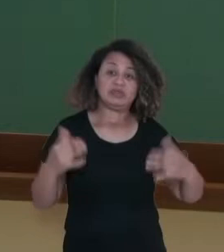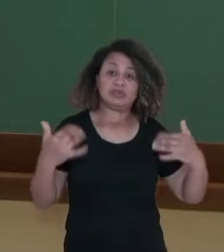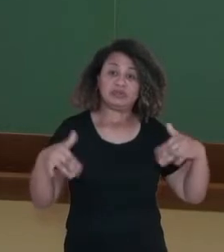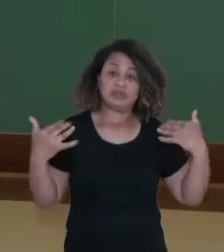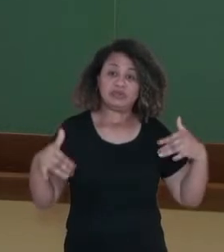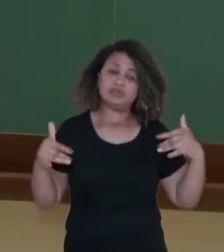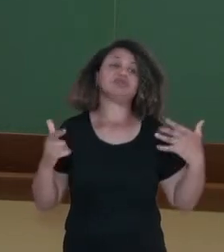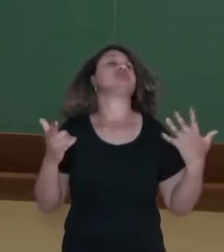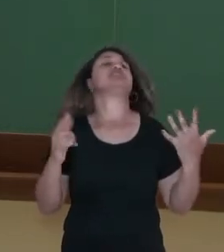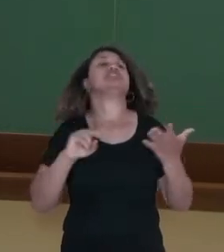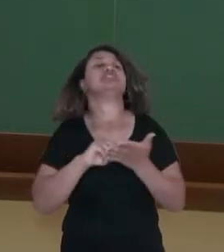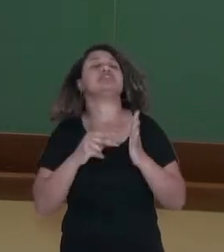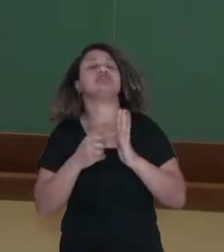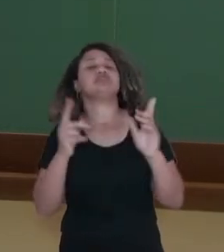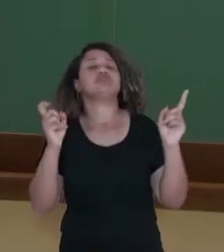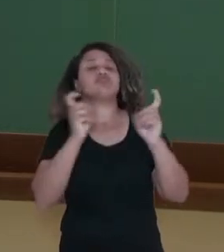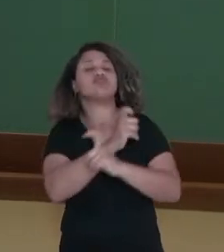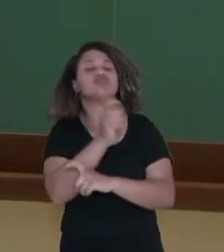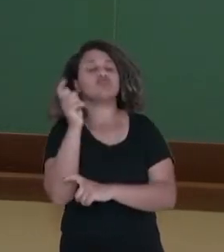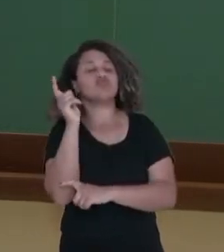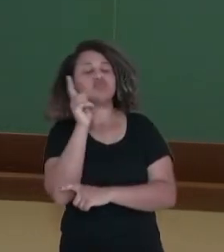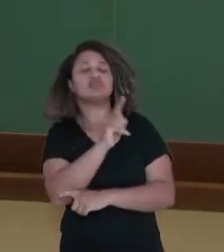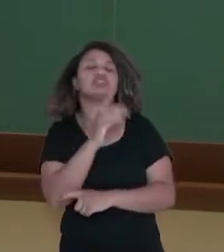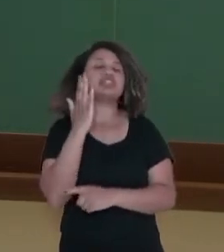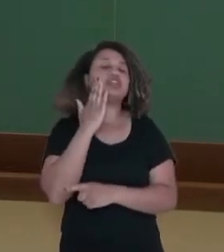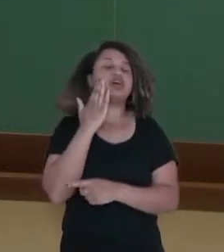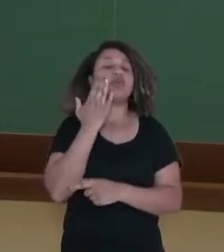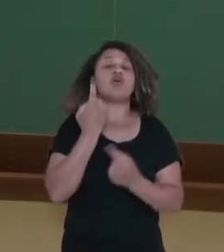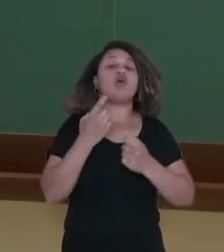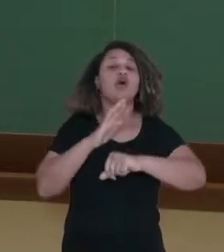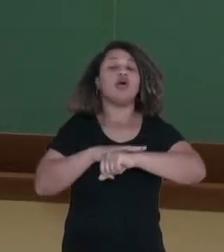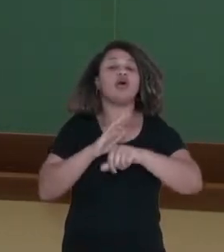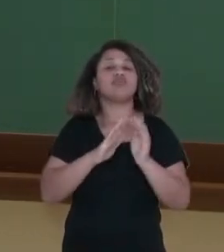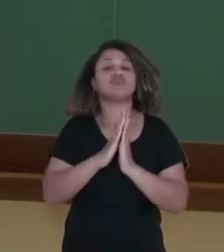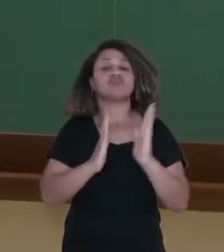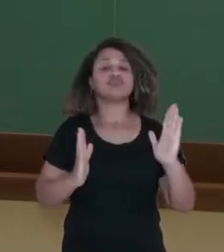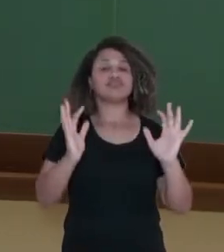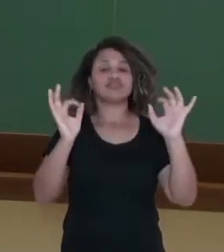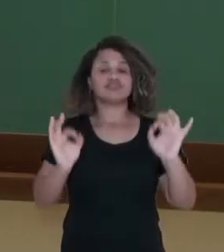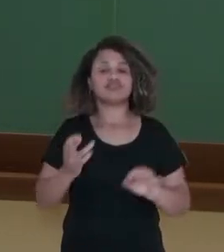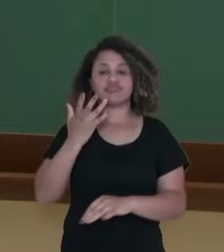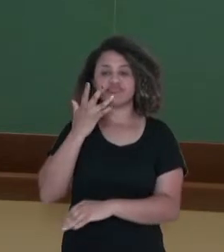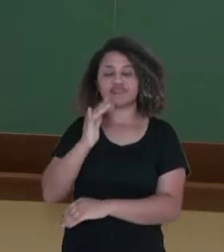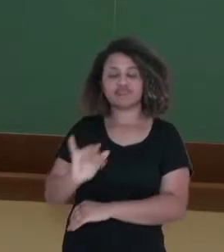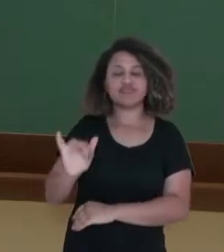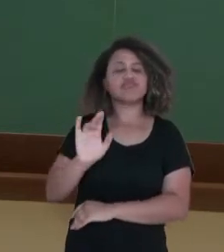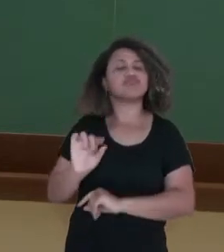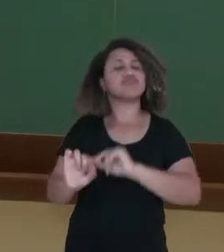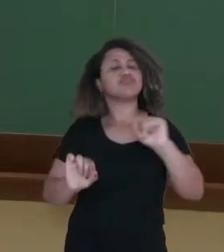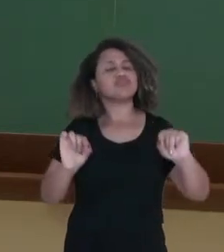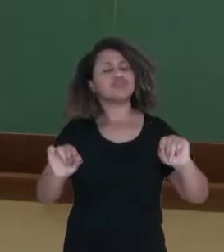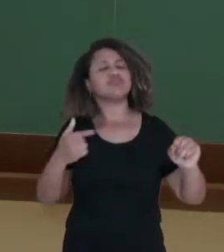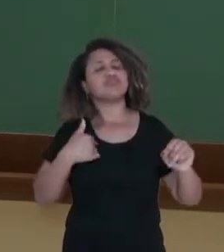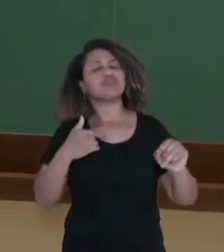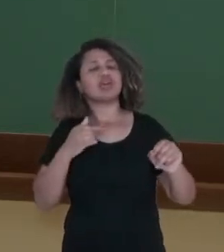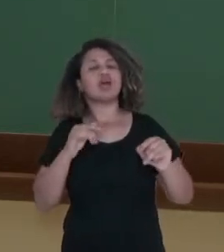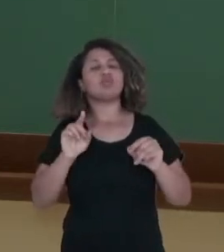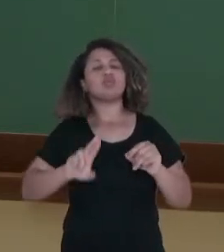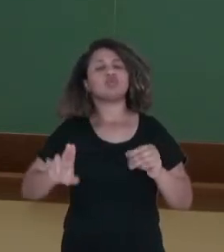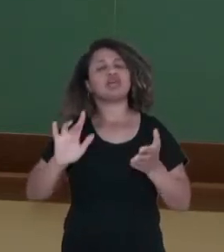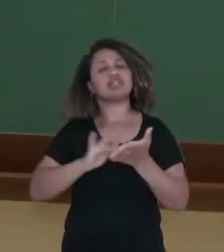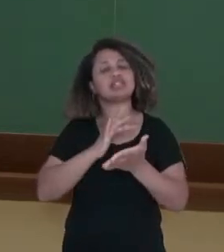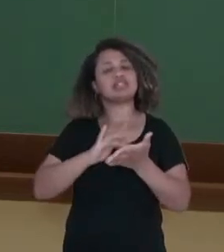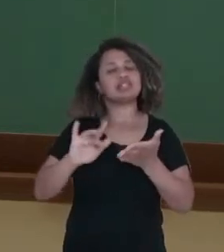tinham dificuldade de encontrar o tempo ideal para as crianças utilizarem tablet, celular